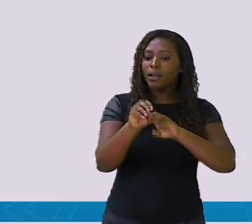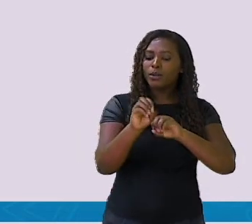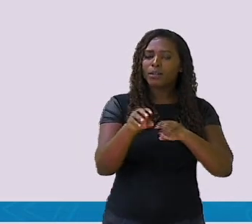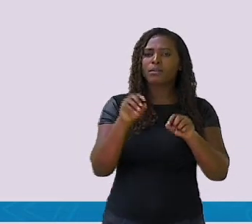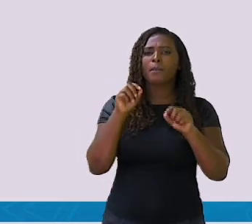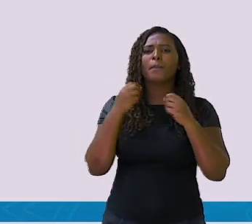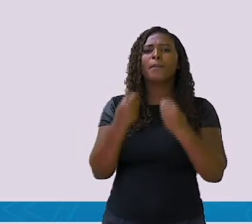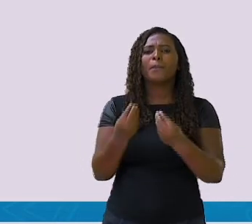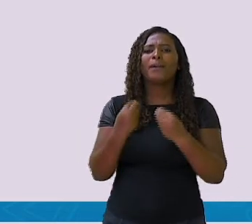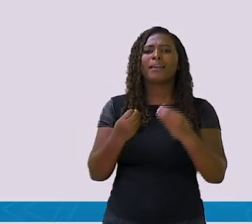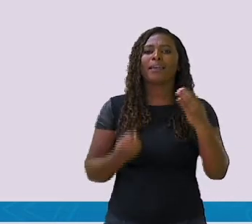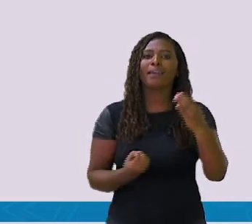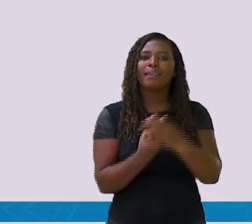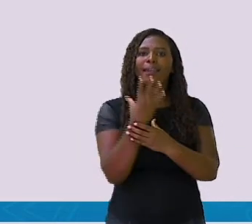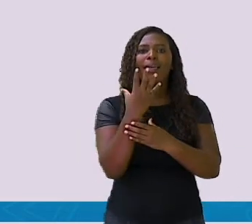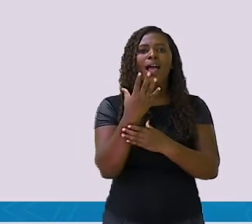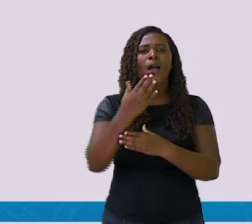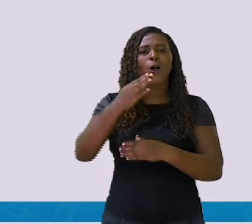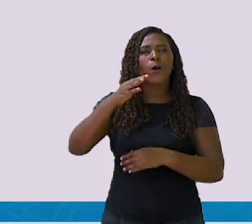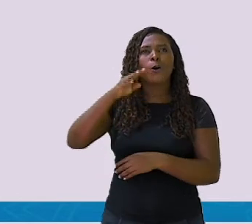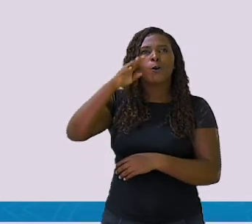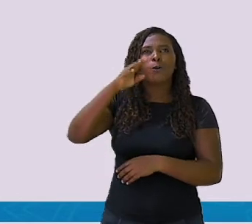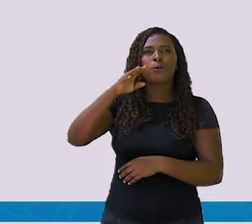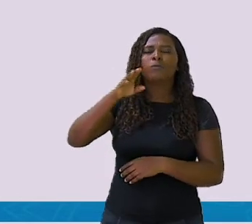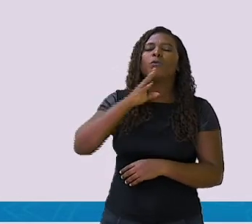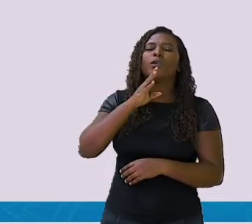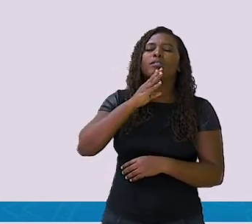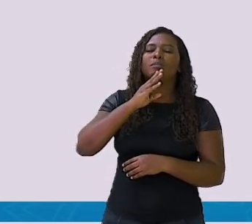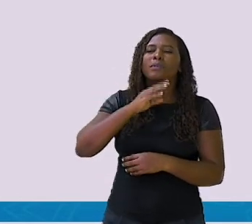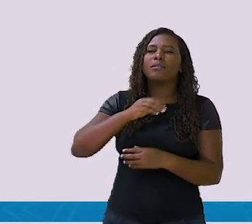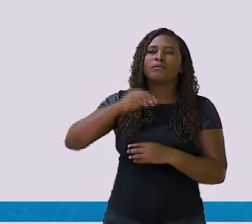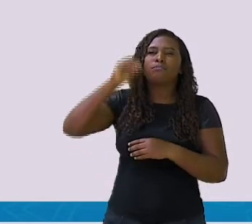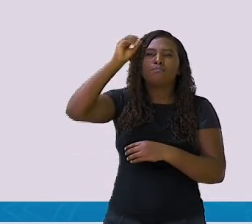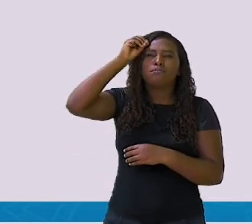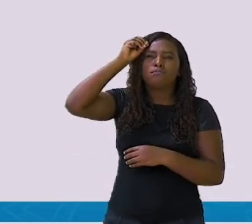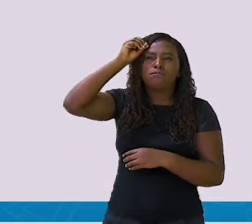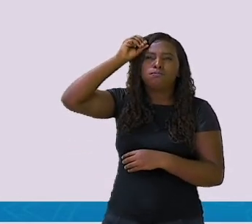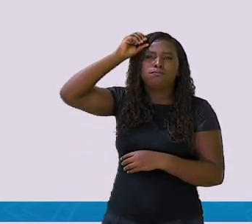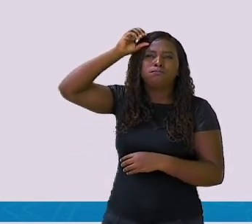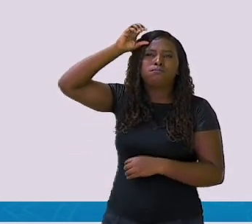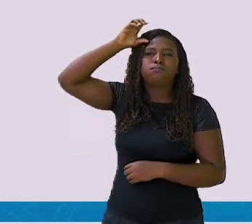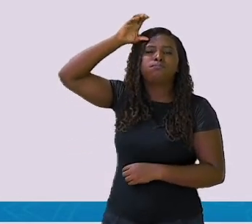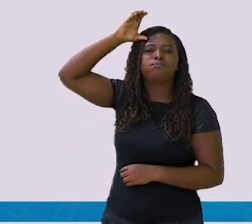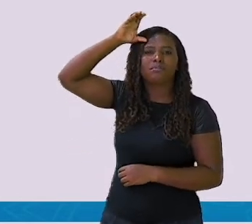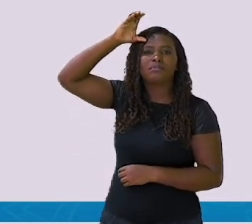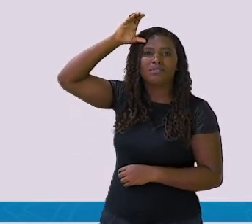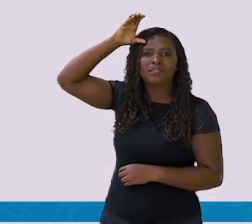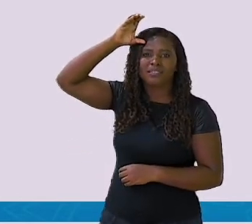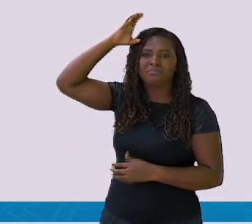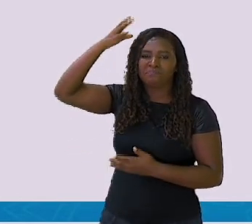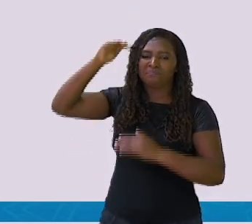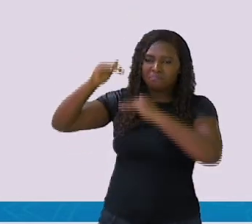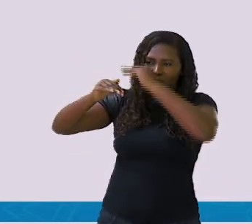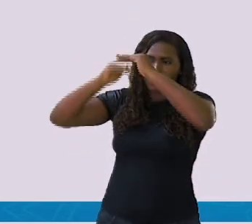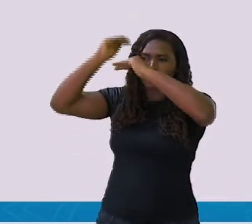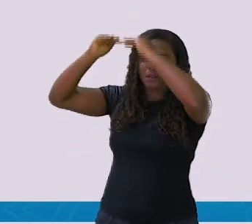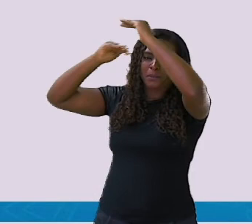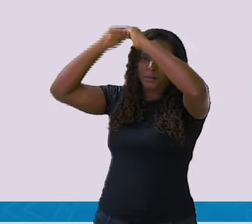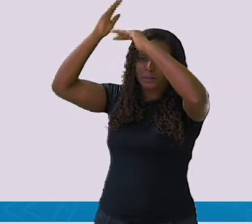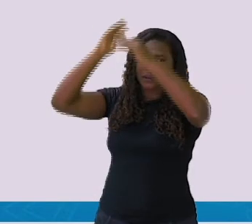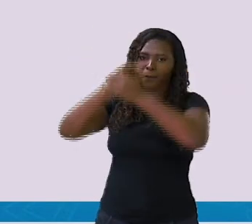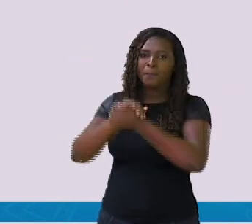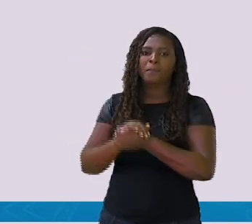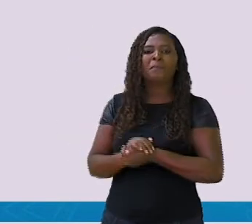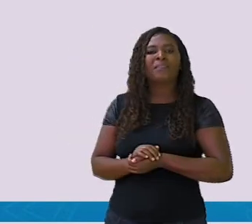duas situações diferentes para a gente comparar aí. A imagem onde lá antigamente começaram a surgir as